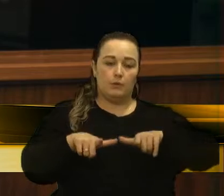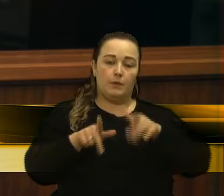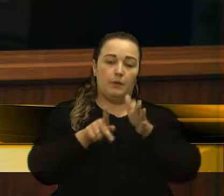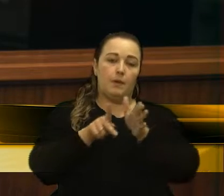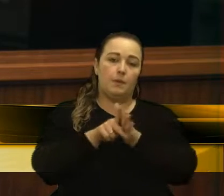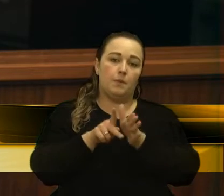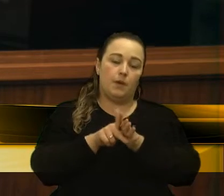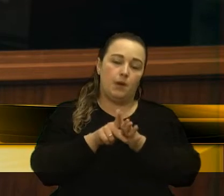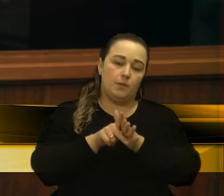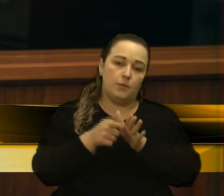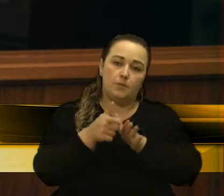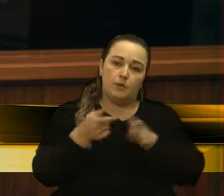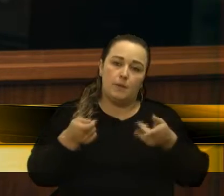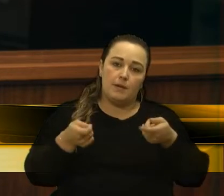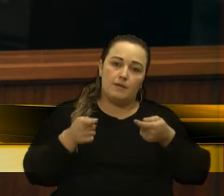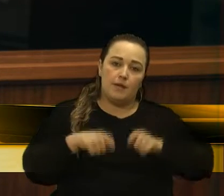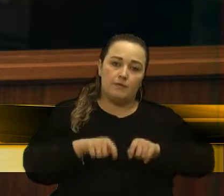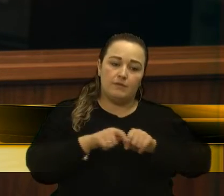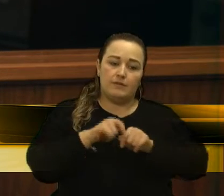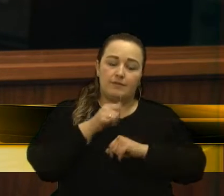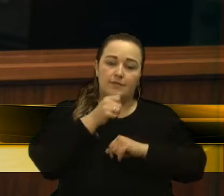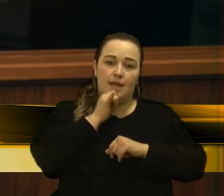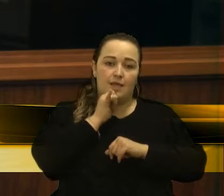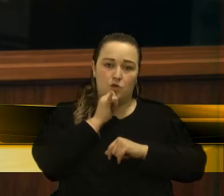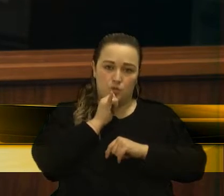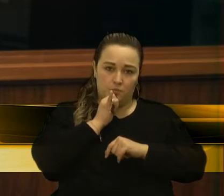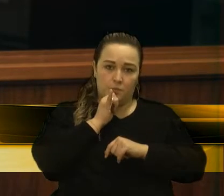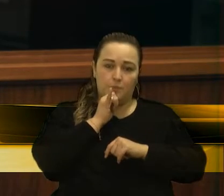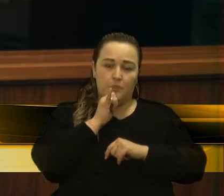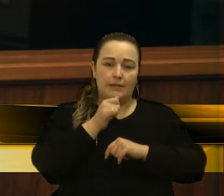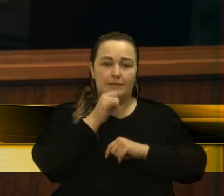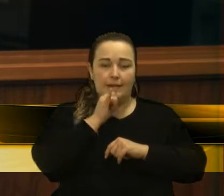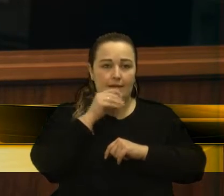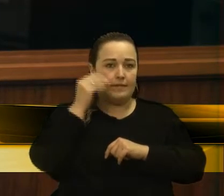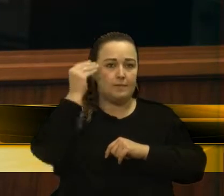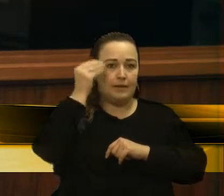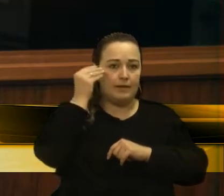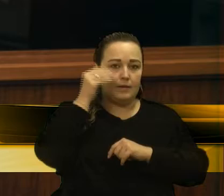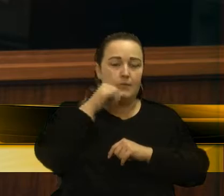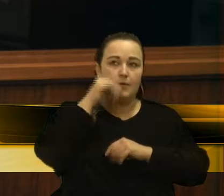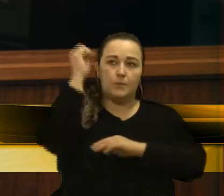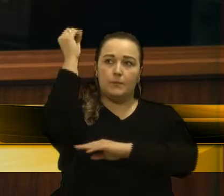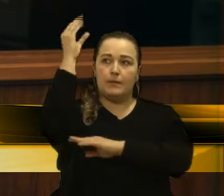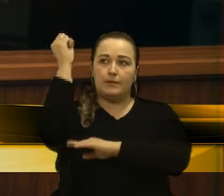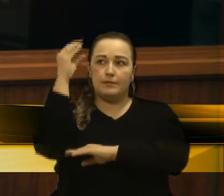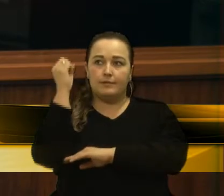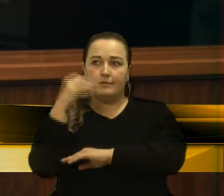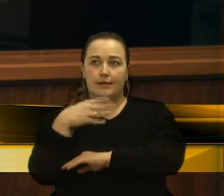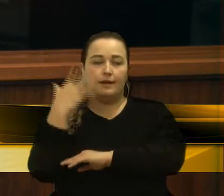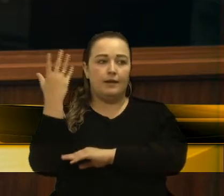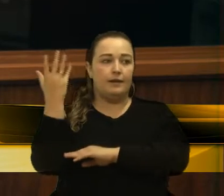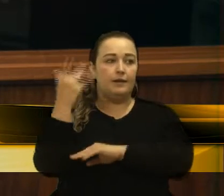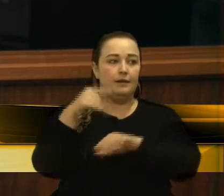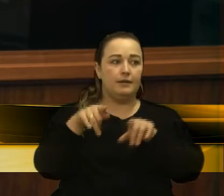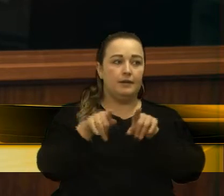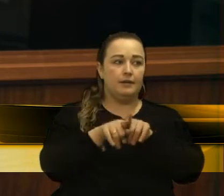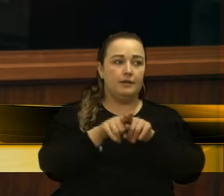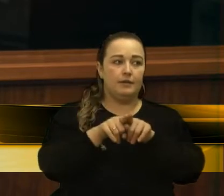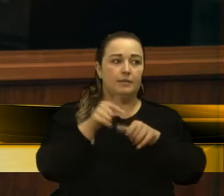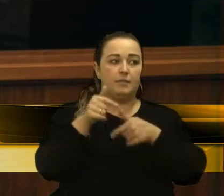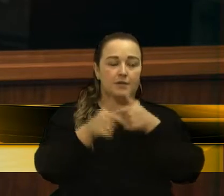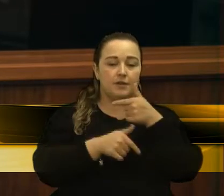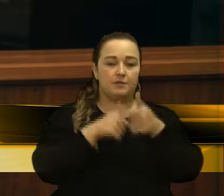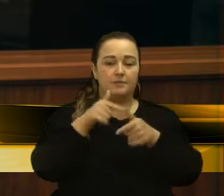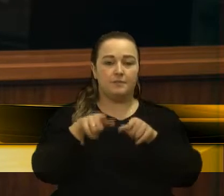fazer essas testagens de experiências, como uma sinaleira inteligente, uma lixeira que informa,